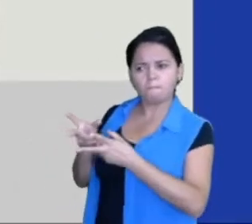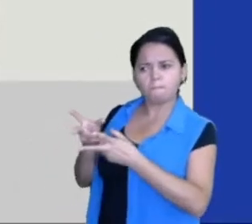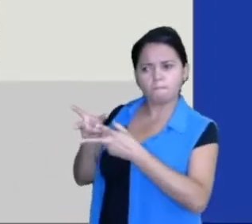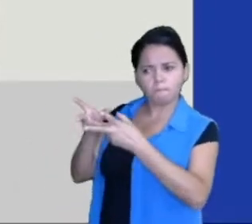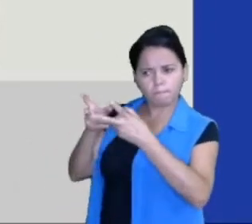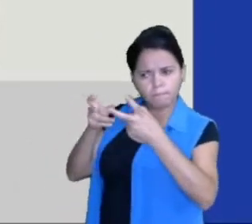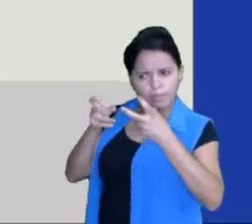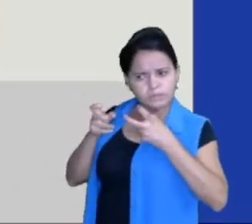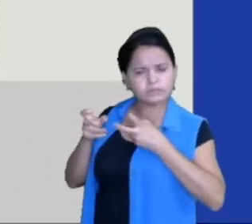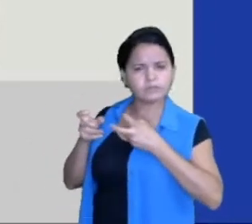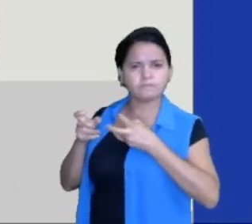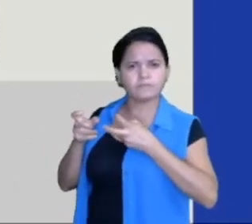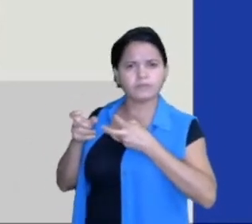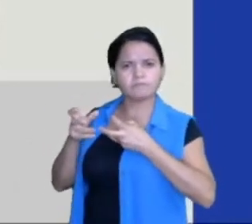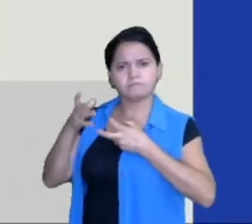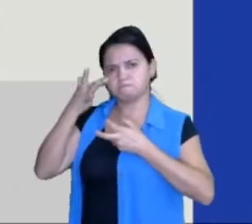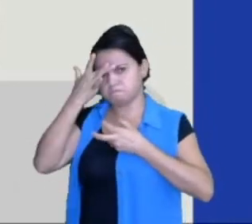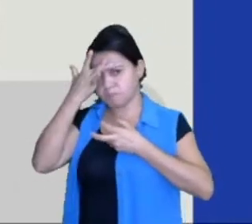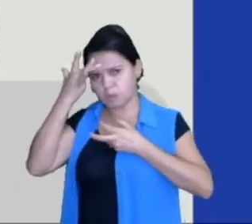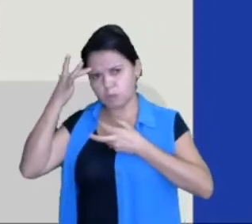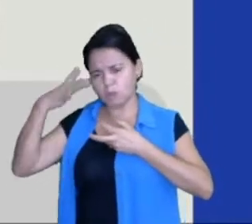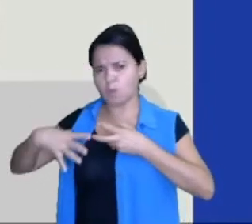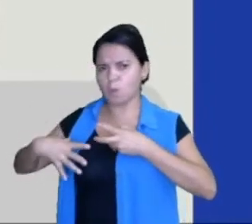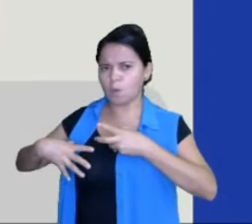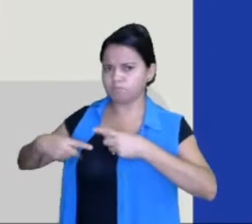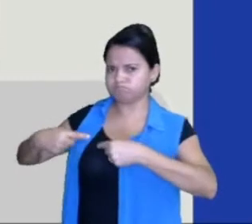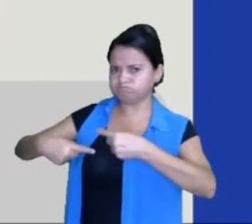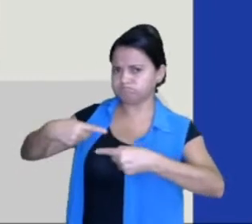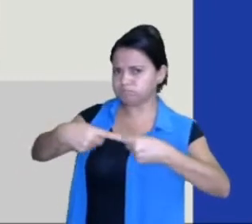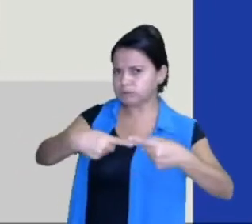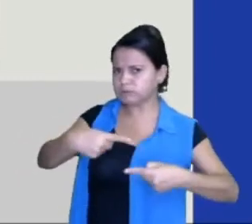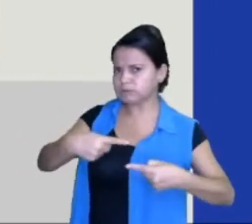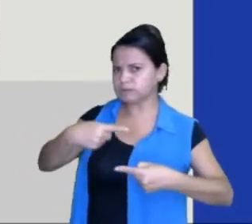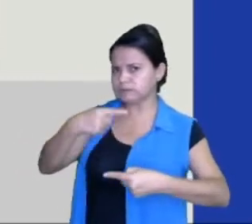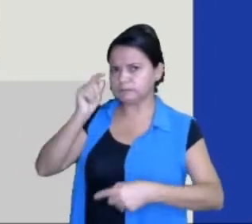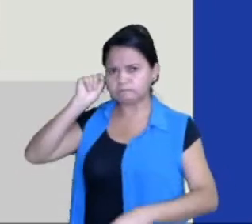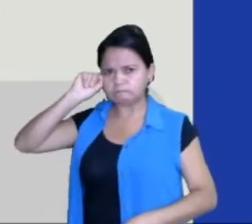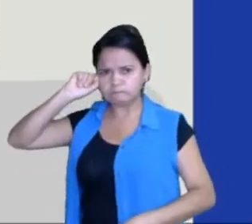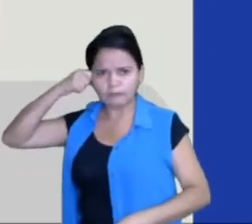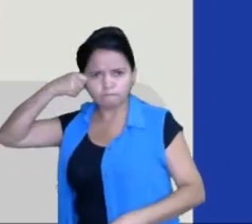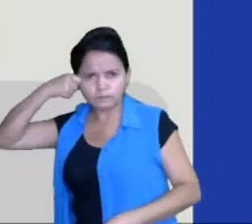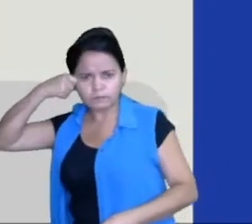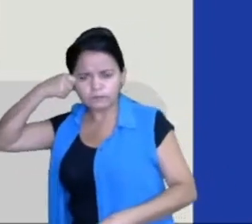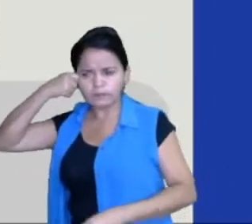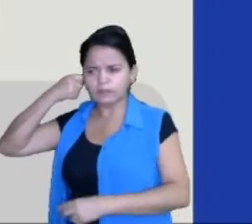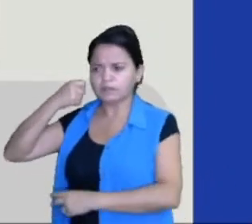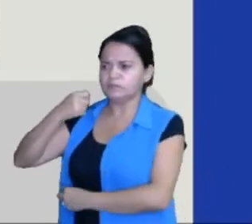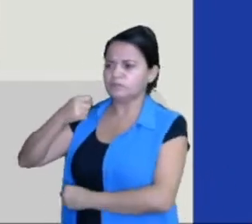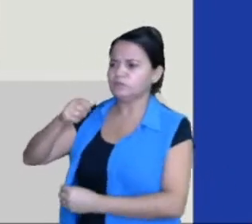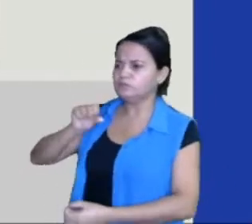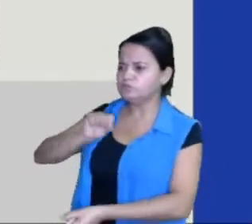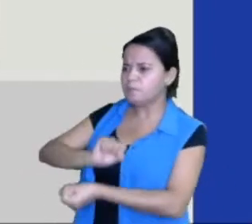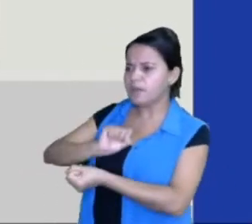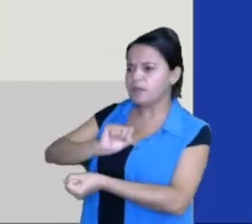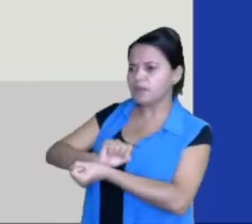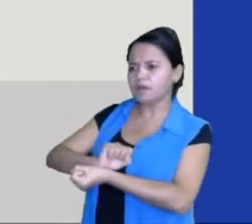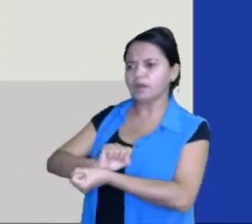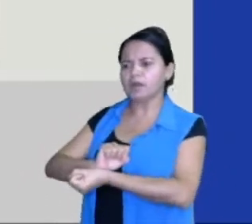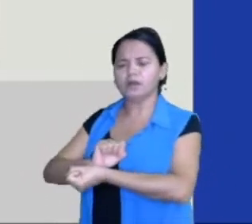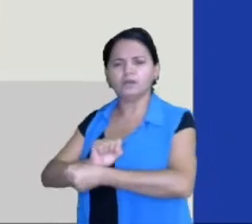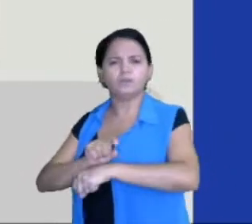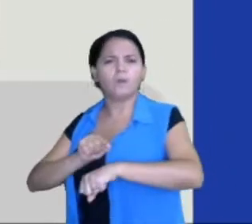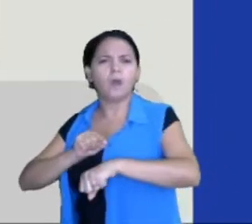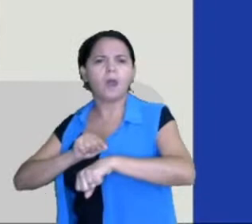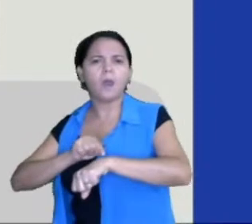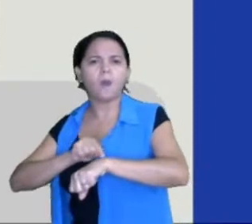os descendentes de africanos, né, estão aguardando ali, provavelmente um horário para